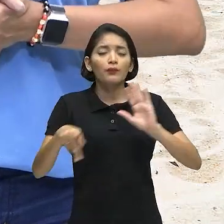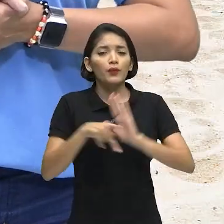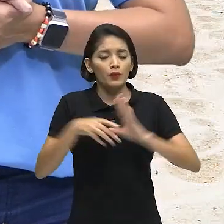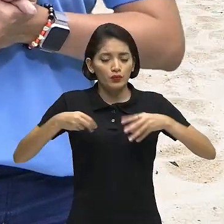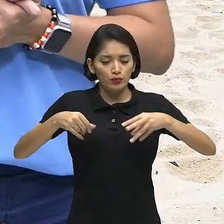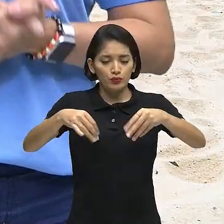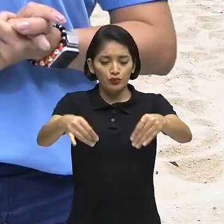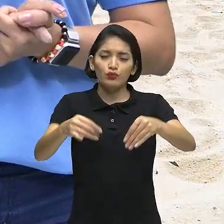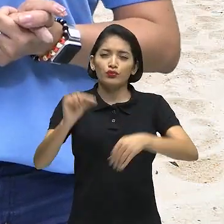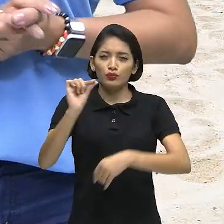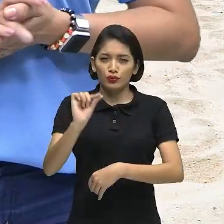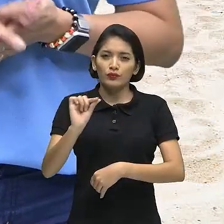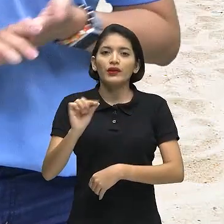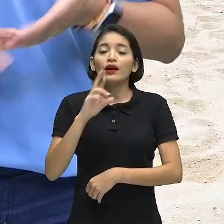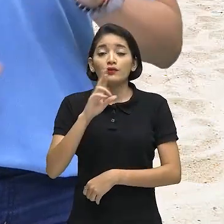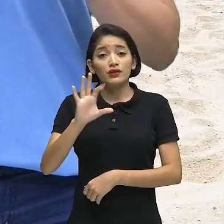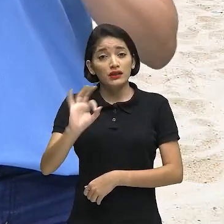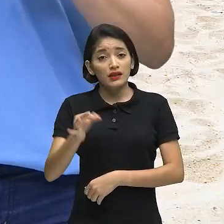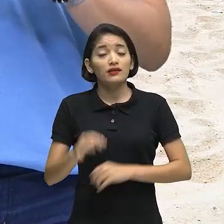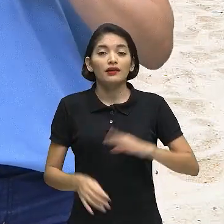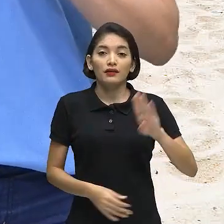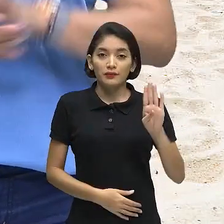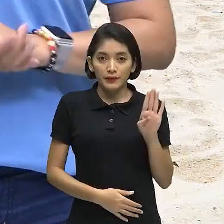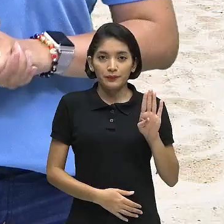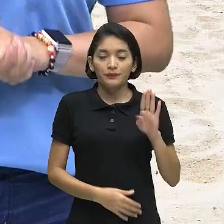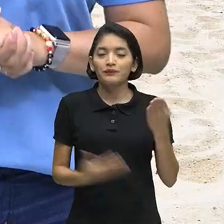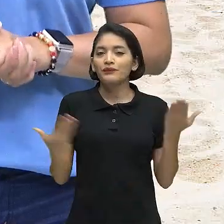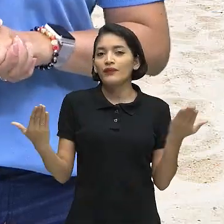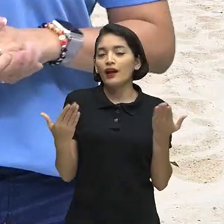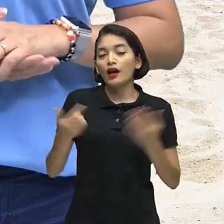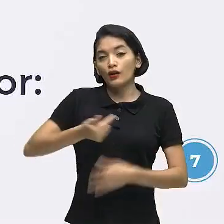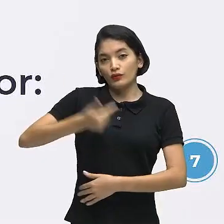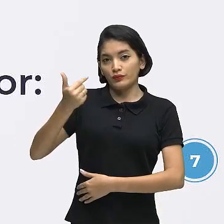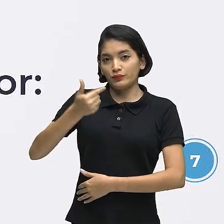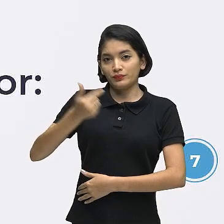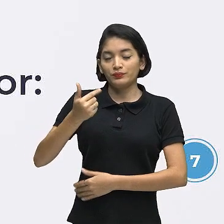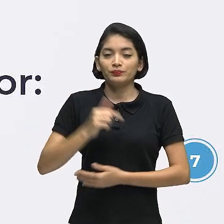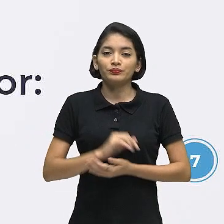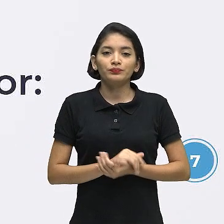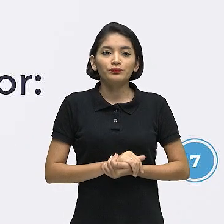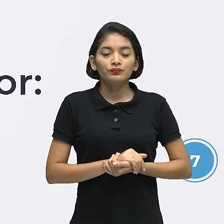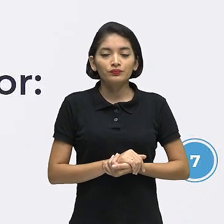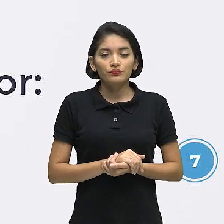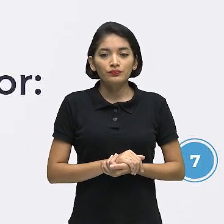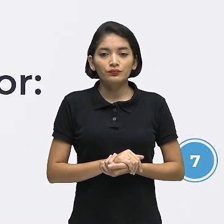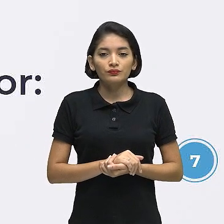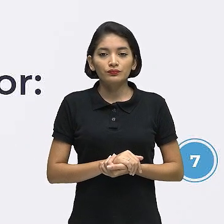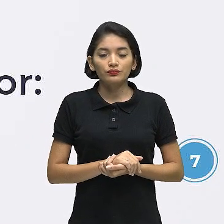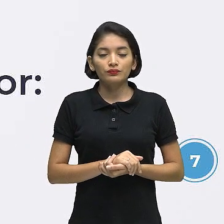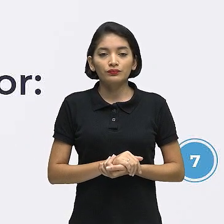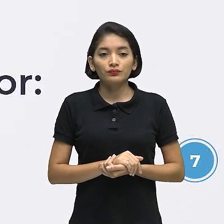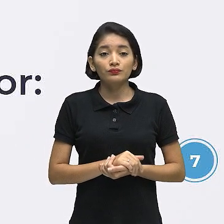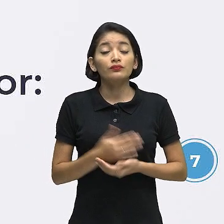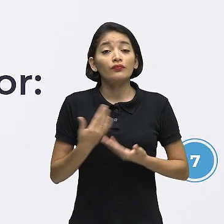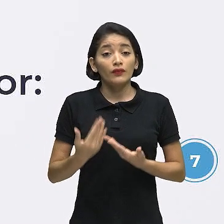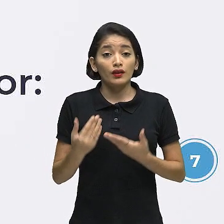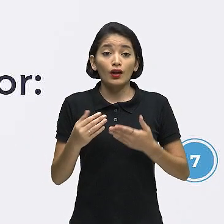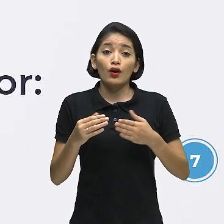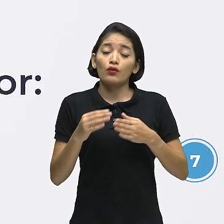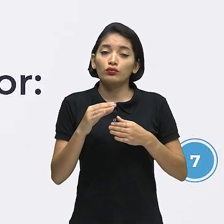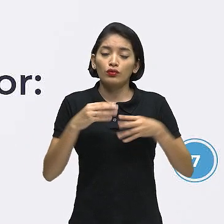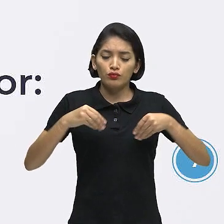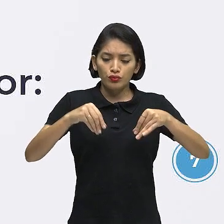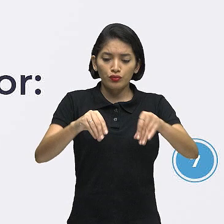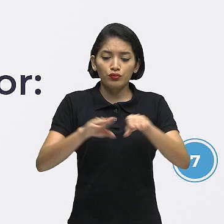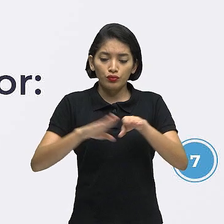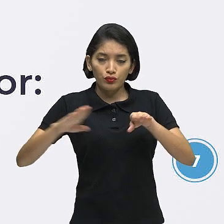né? Alternativa B, tá? Então vamos agora para a nossa questão 2. O solo é a